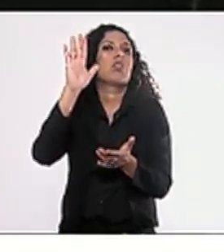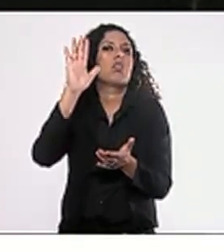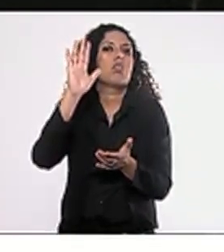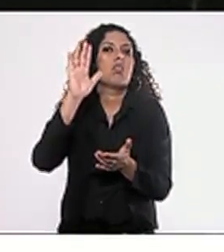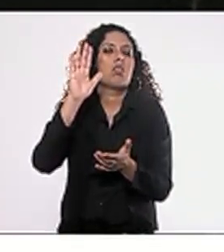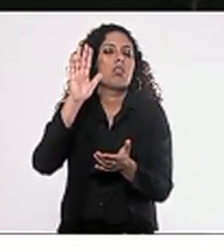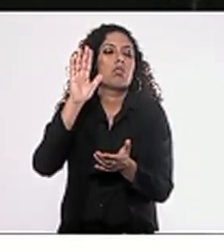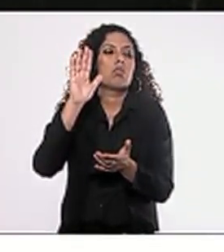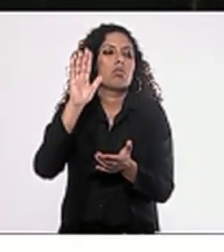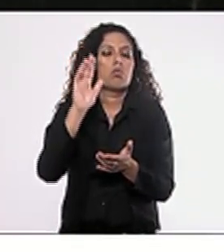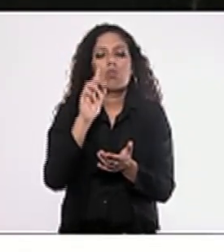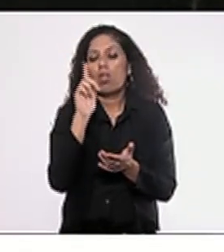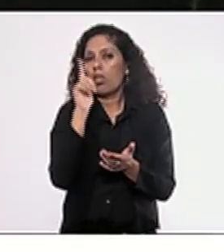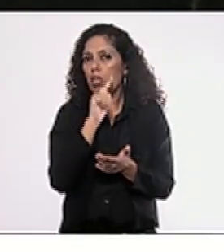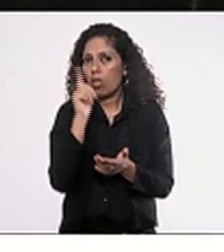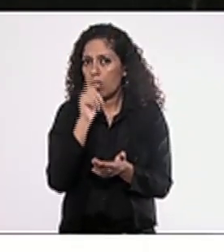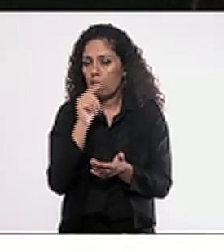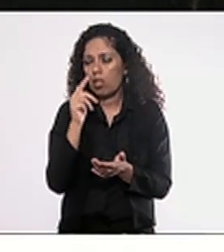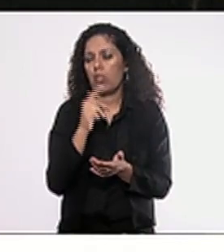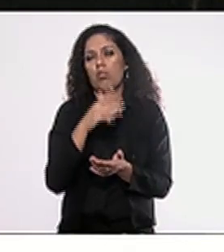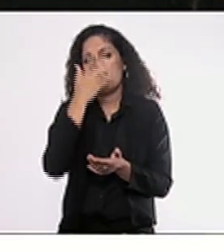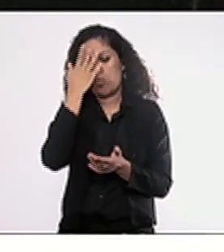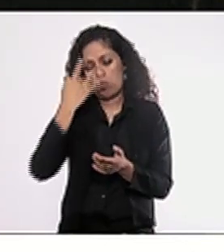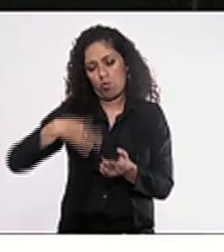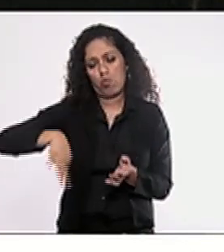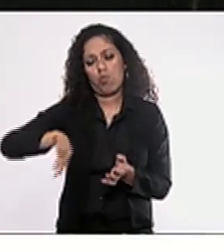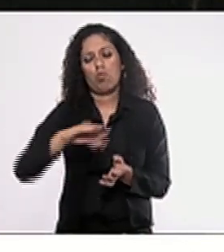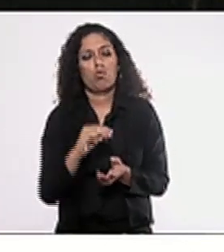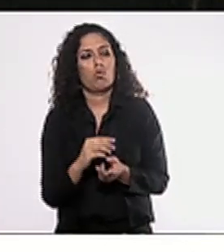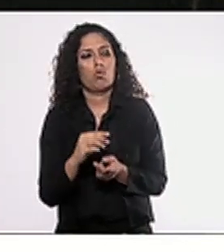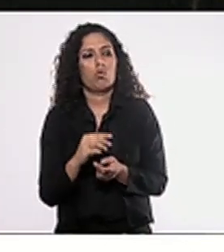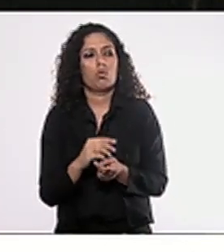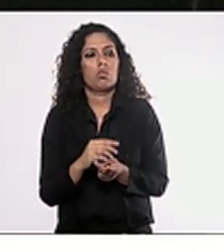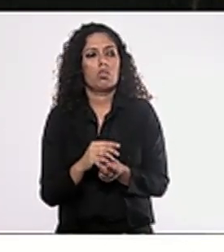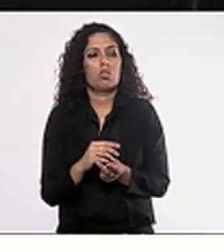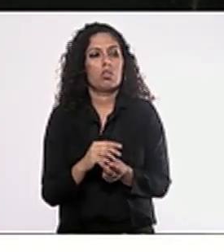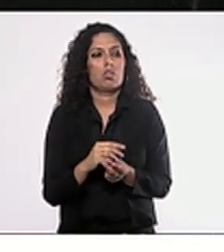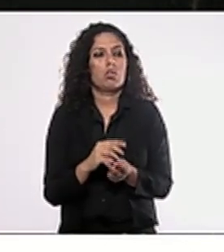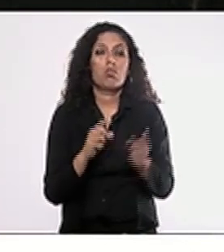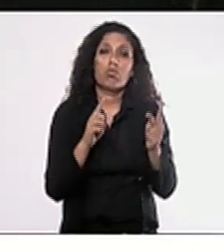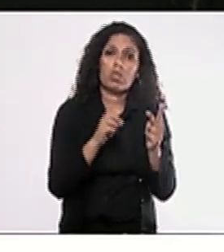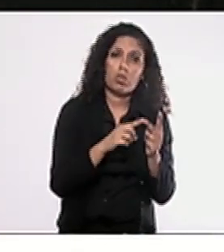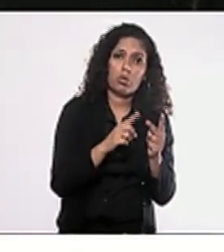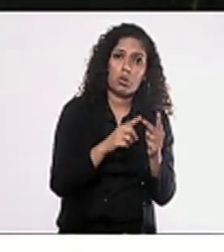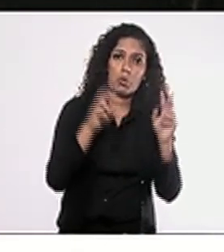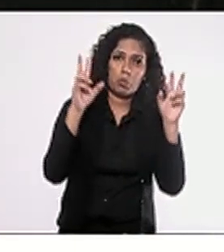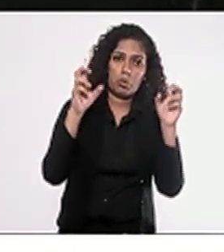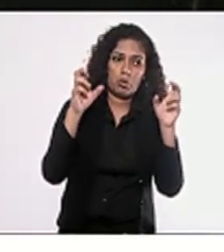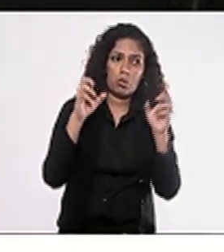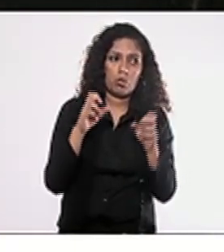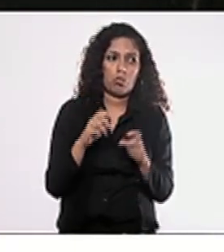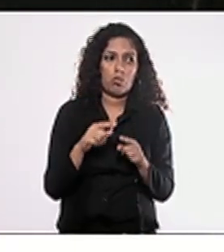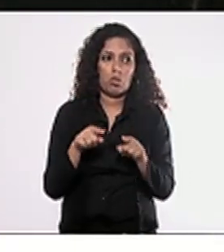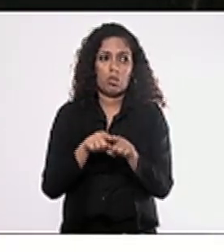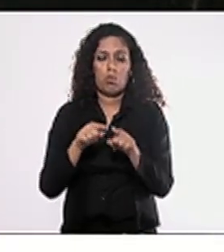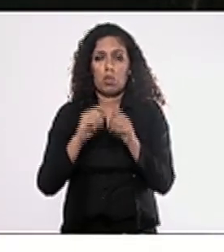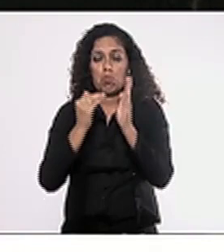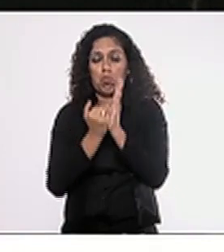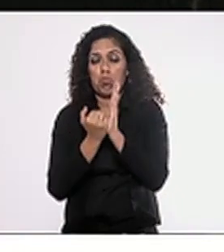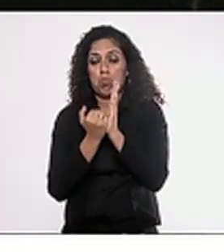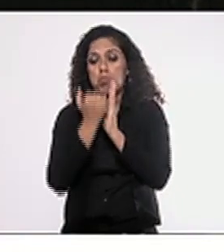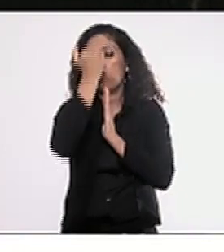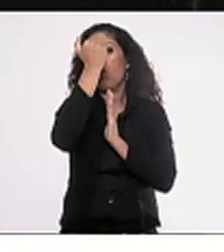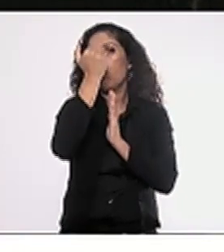de água destes consumidores, desses usuários. E segundo, o famoso salto